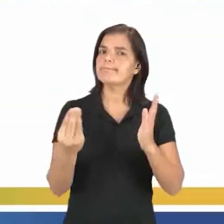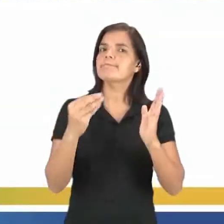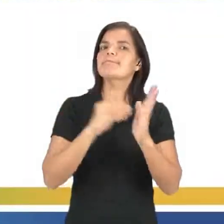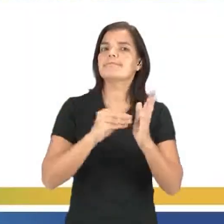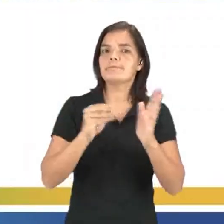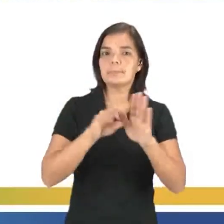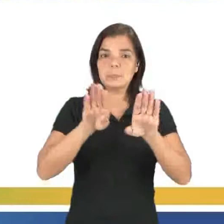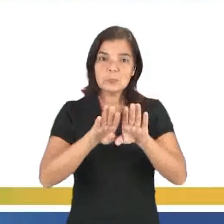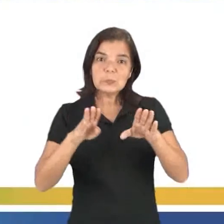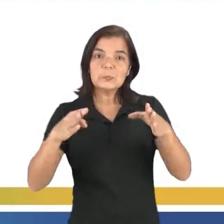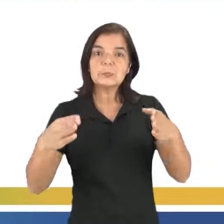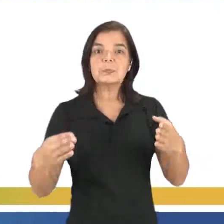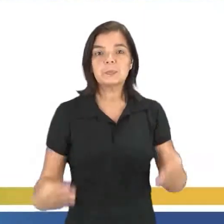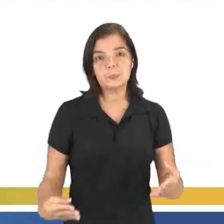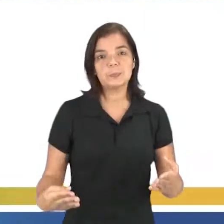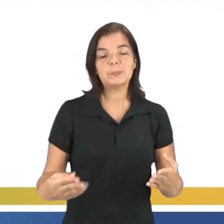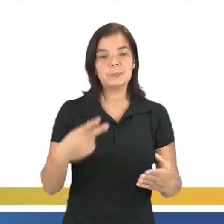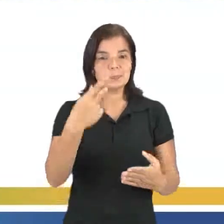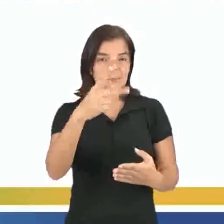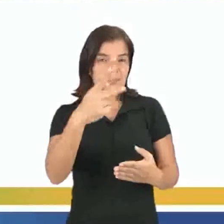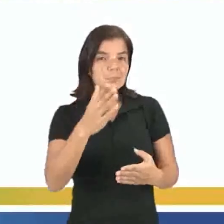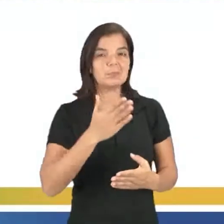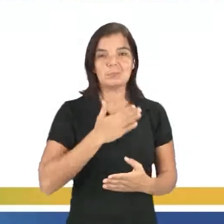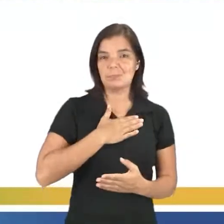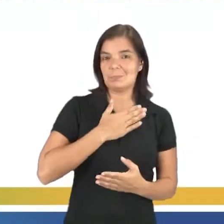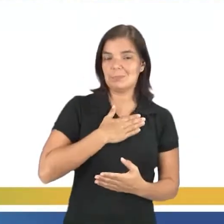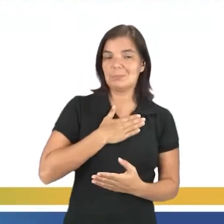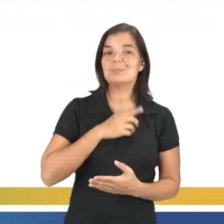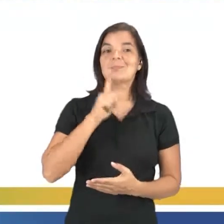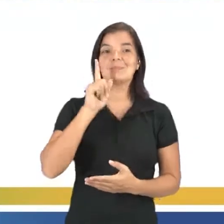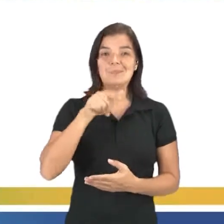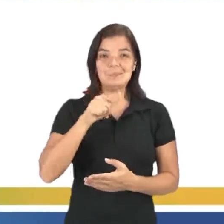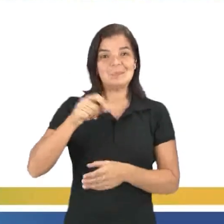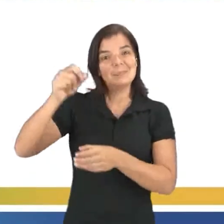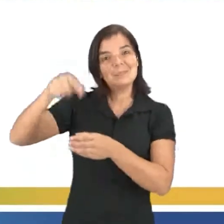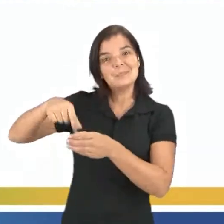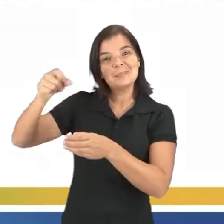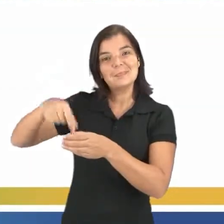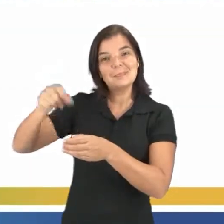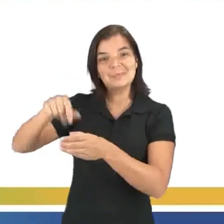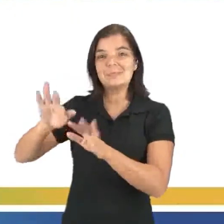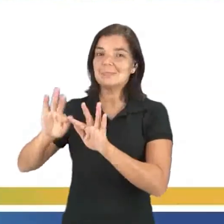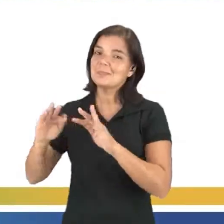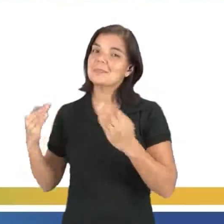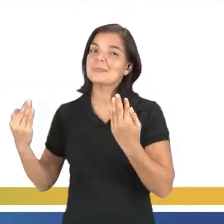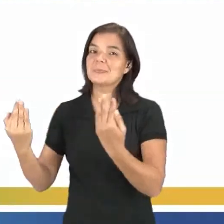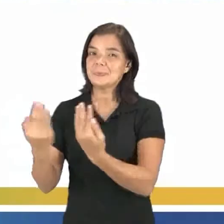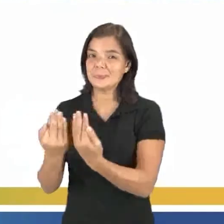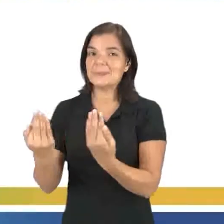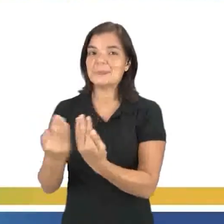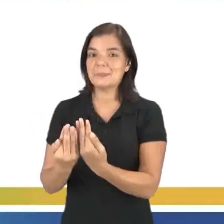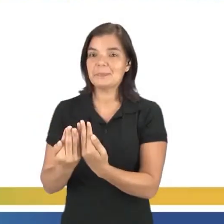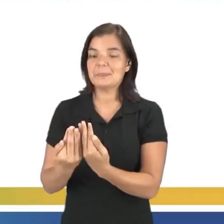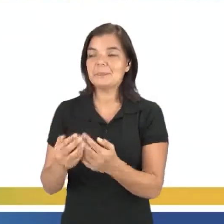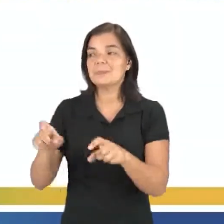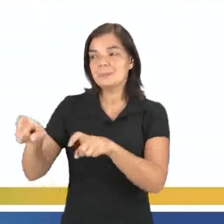na mesa, né, na sua mesa, na minha mesa, são fruto da agricultura familiar. Então vejamos que é